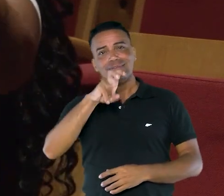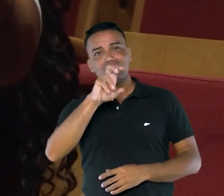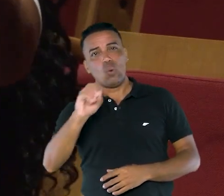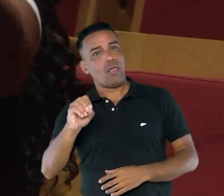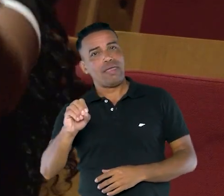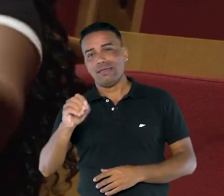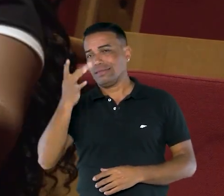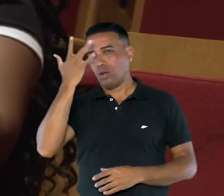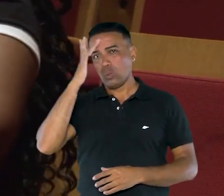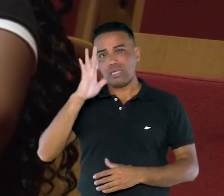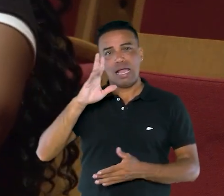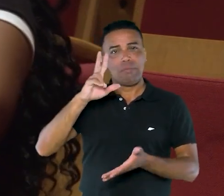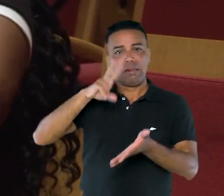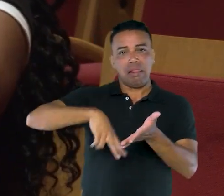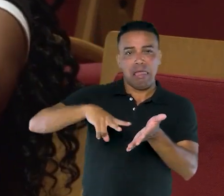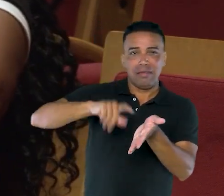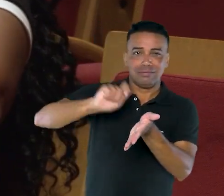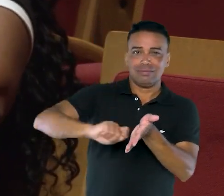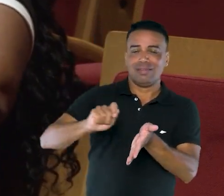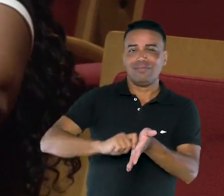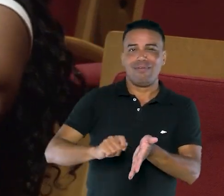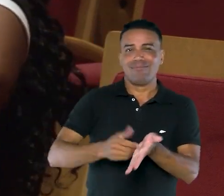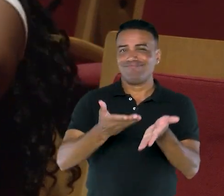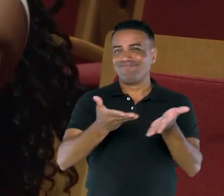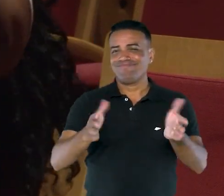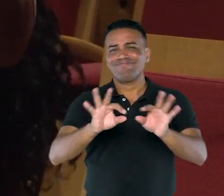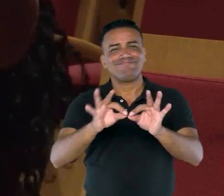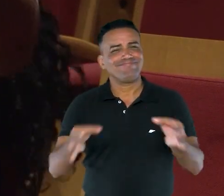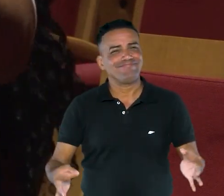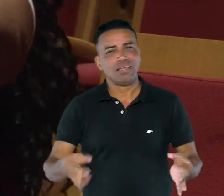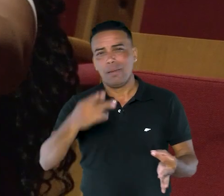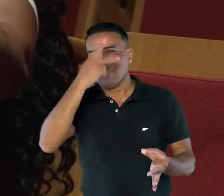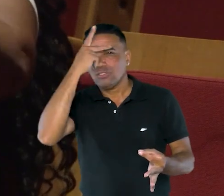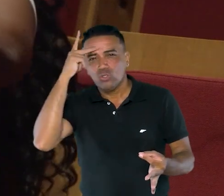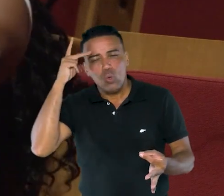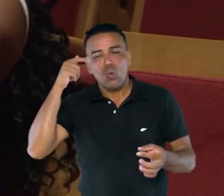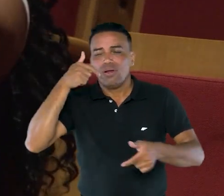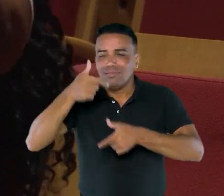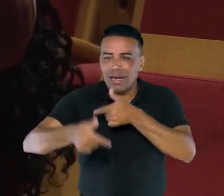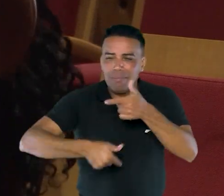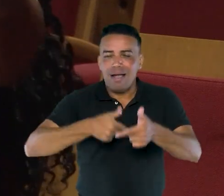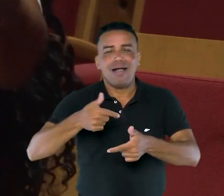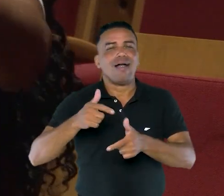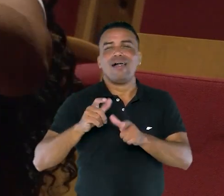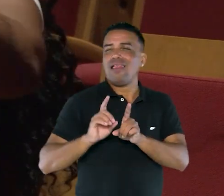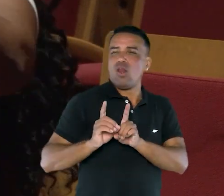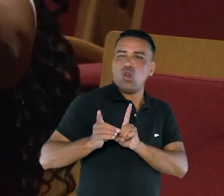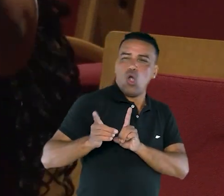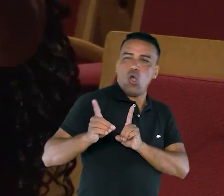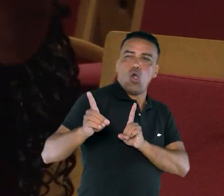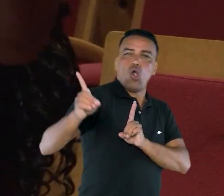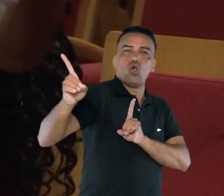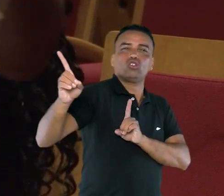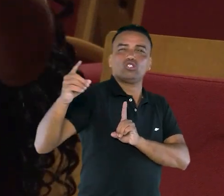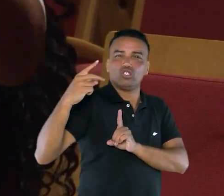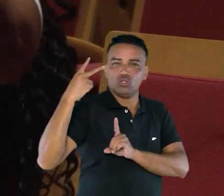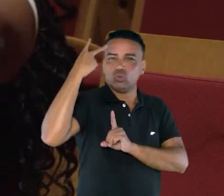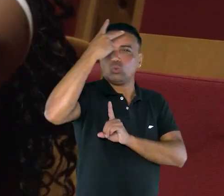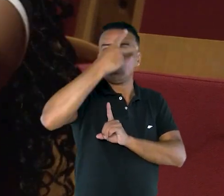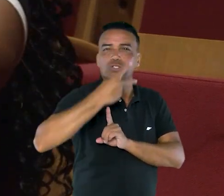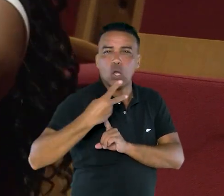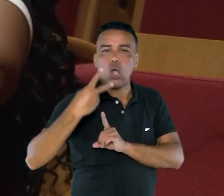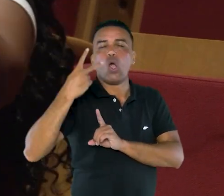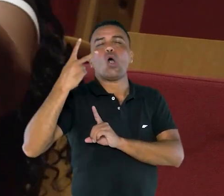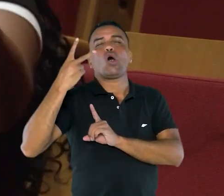anos, semi-analfabeta, gente que trabalha longe, né, dos centros, 2 horas para ir, 2 horas